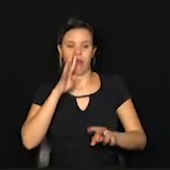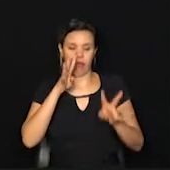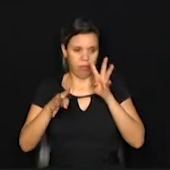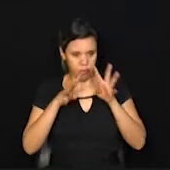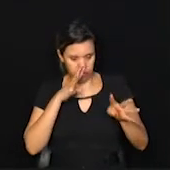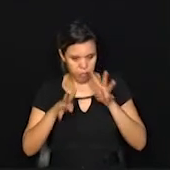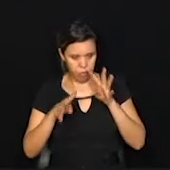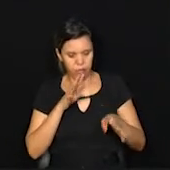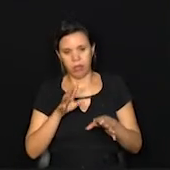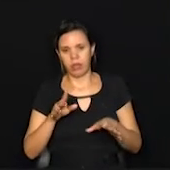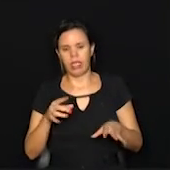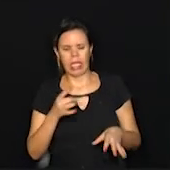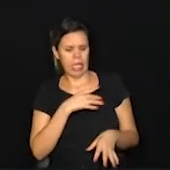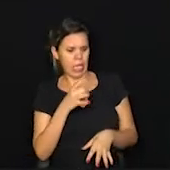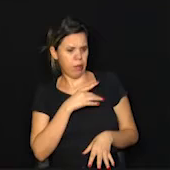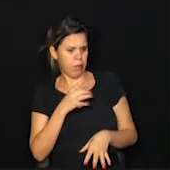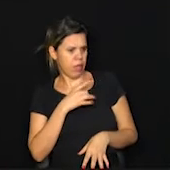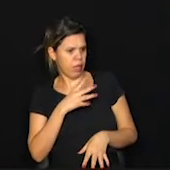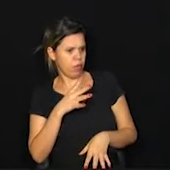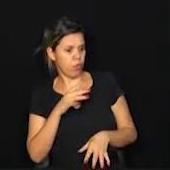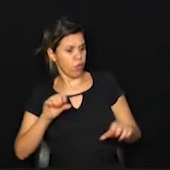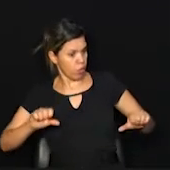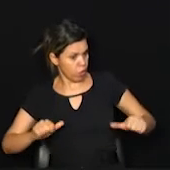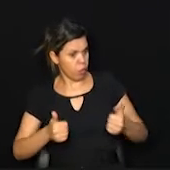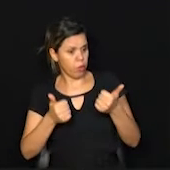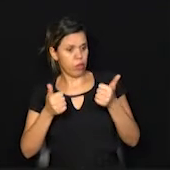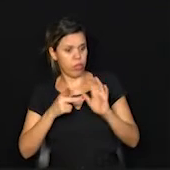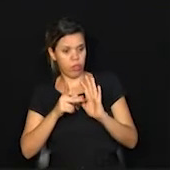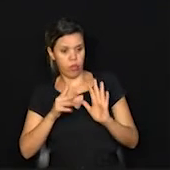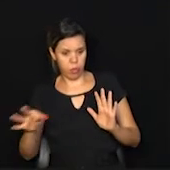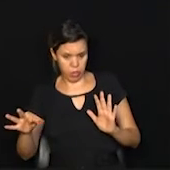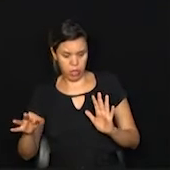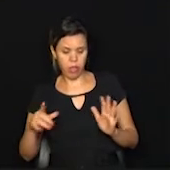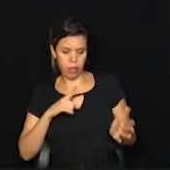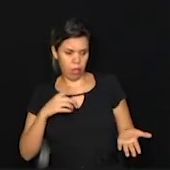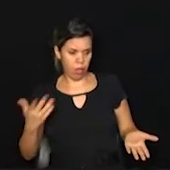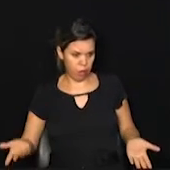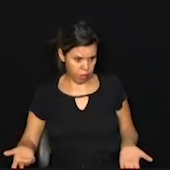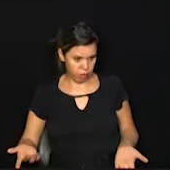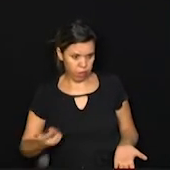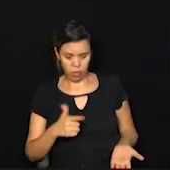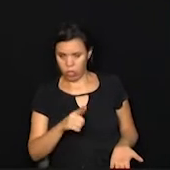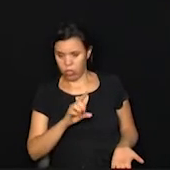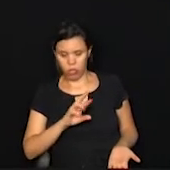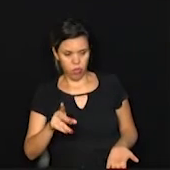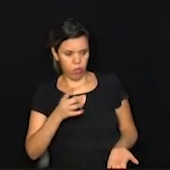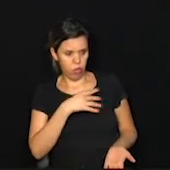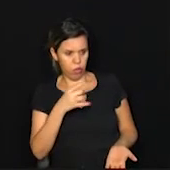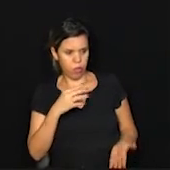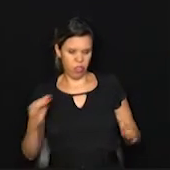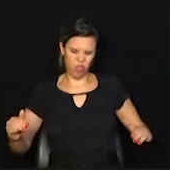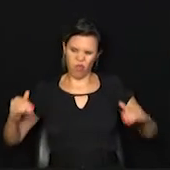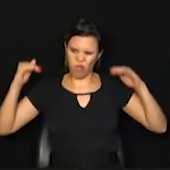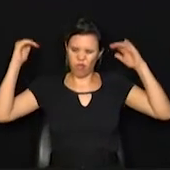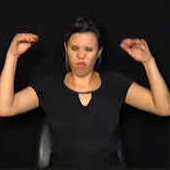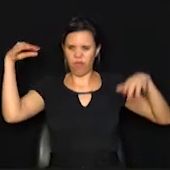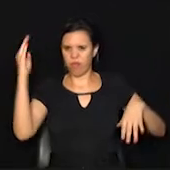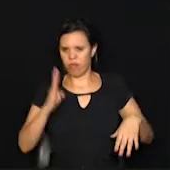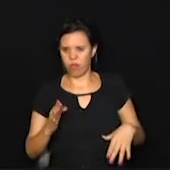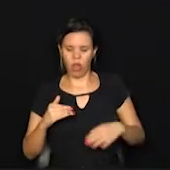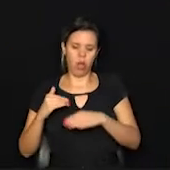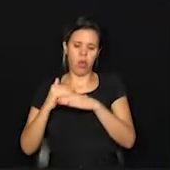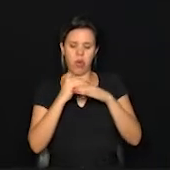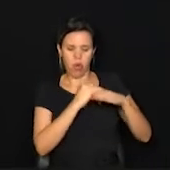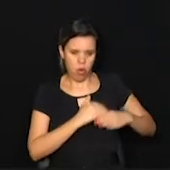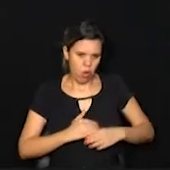daquilo que positivo o PT tem o que o no fundo antipetismo é o medo da soberania nacional é o medo da